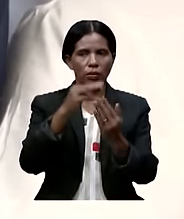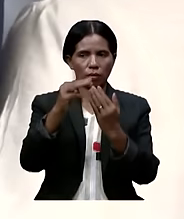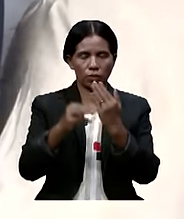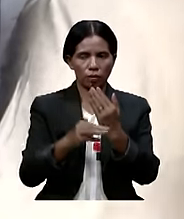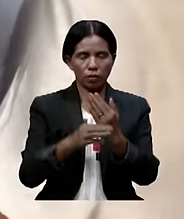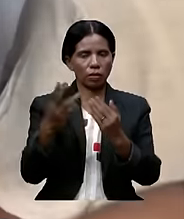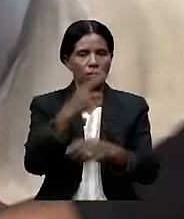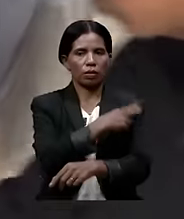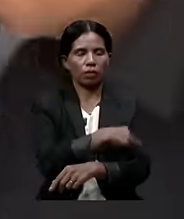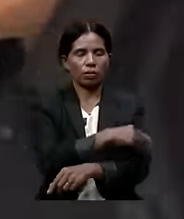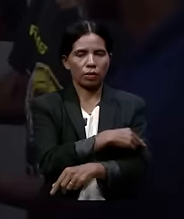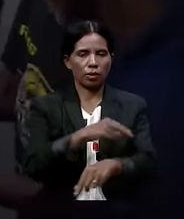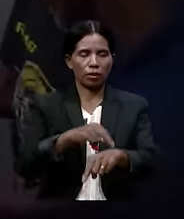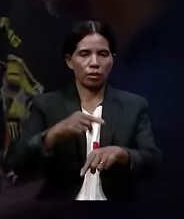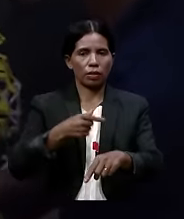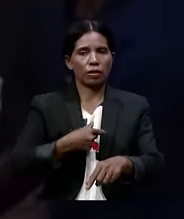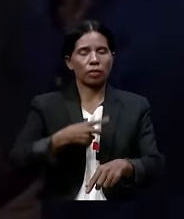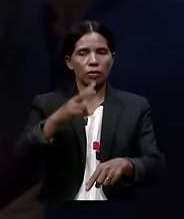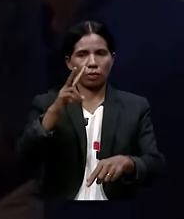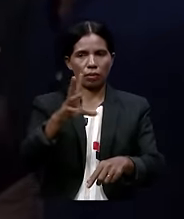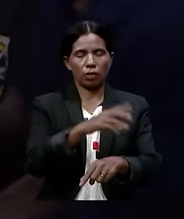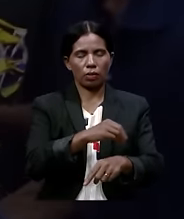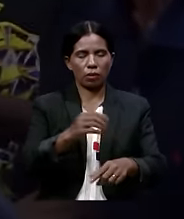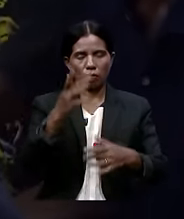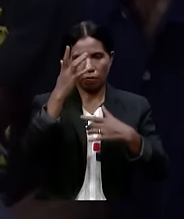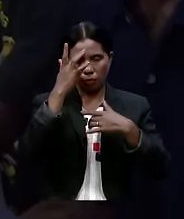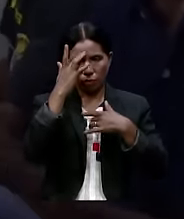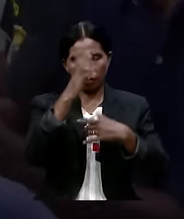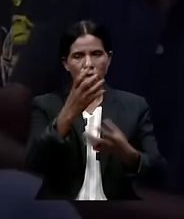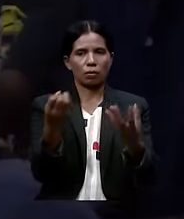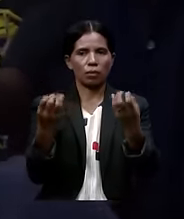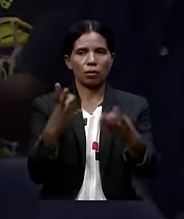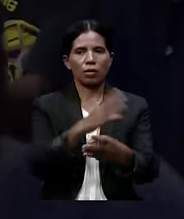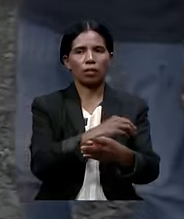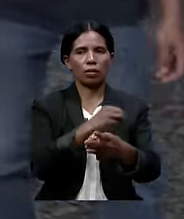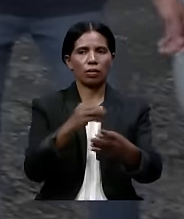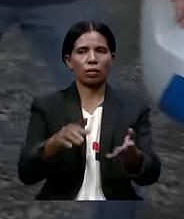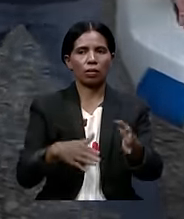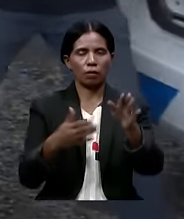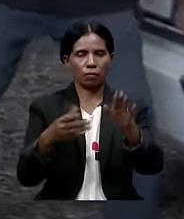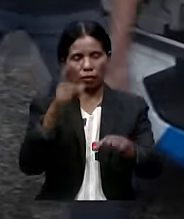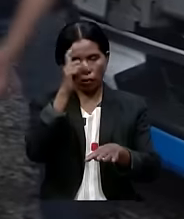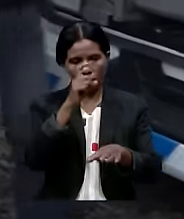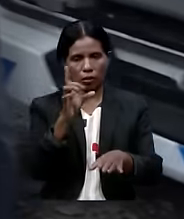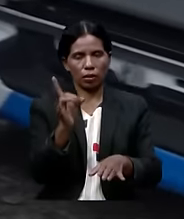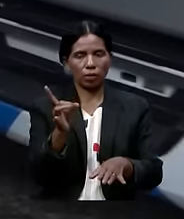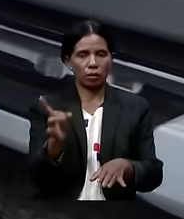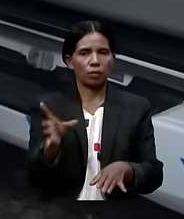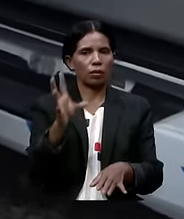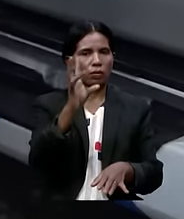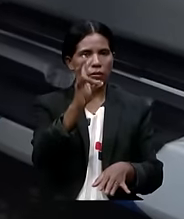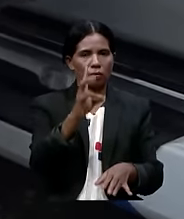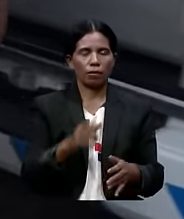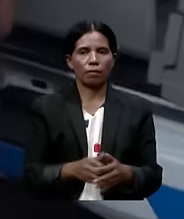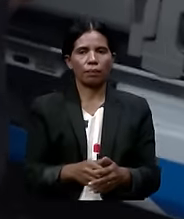e Hospital Nacional Guido Valadares, ho sofre moras complicado, no saudoso mate huidade walu Nuluresin Hitu.